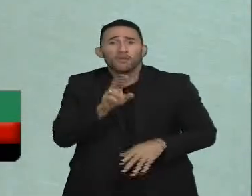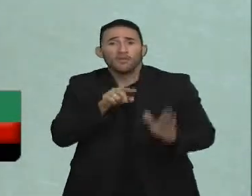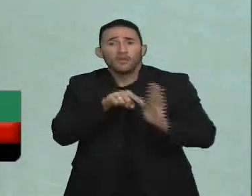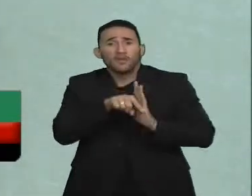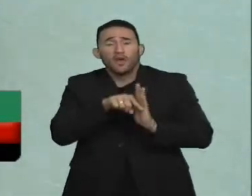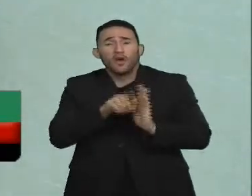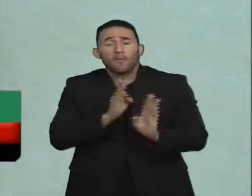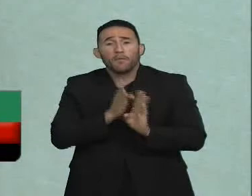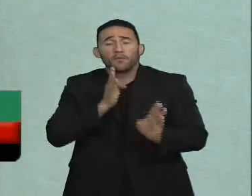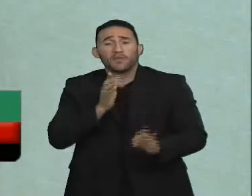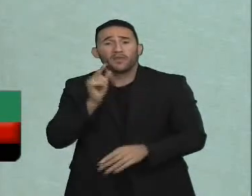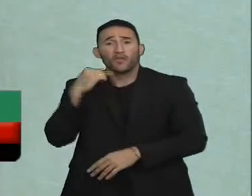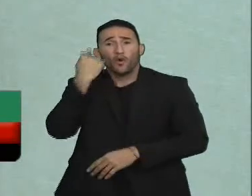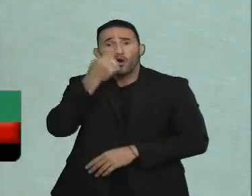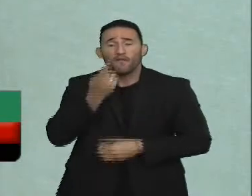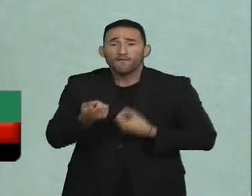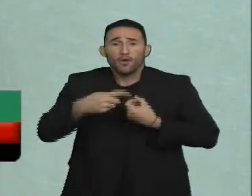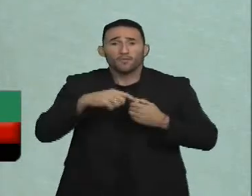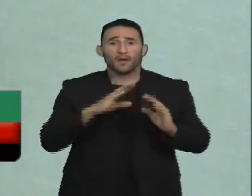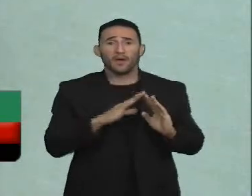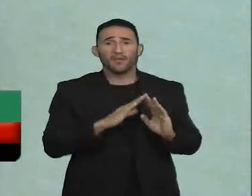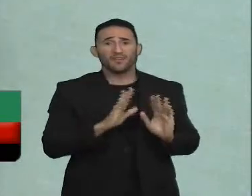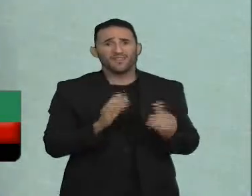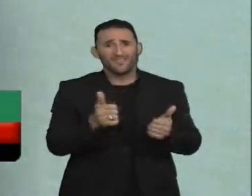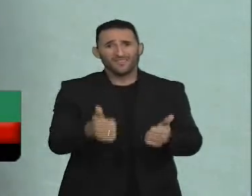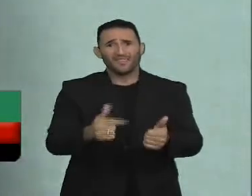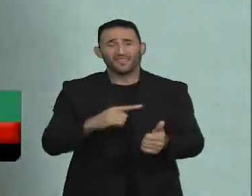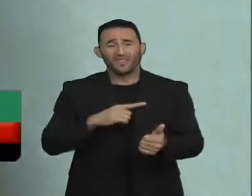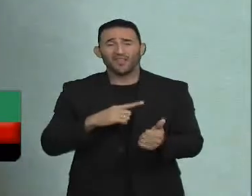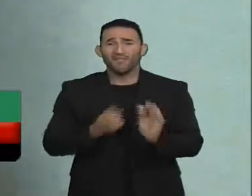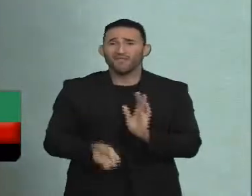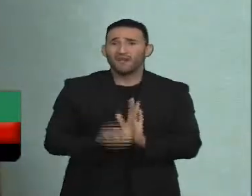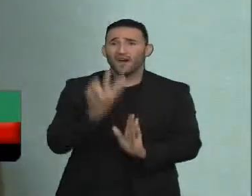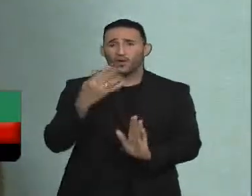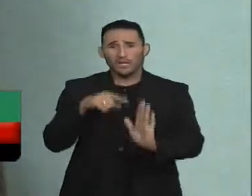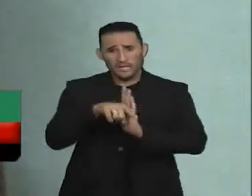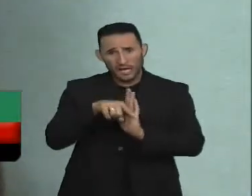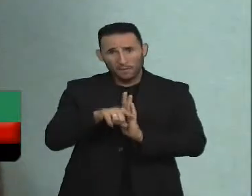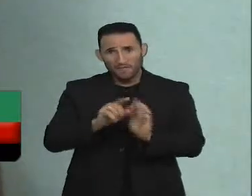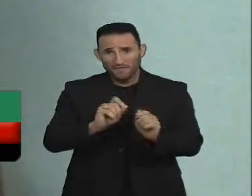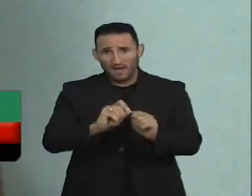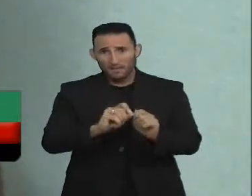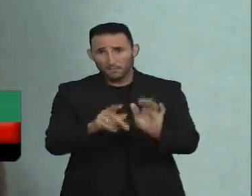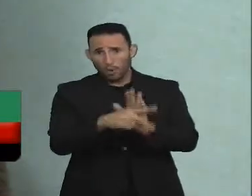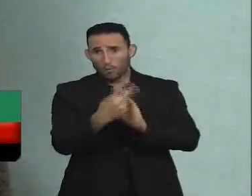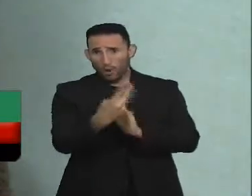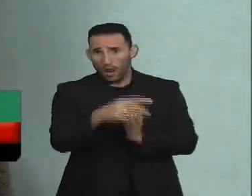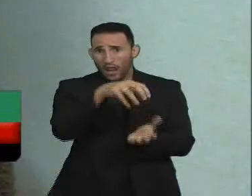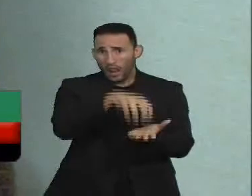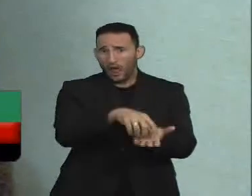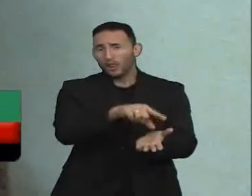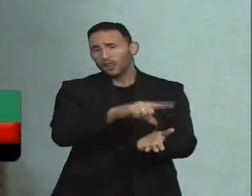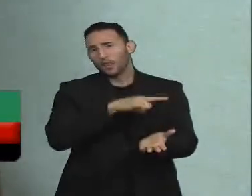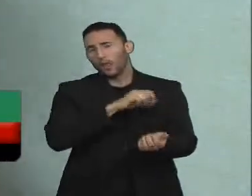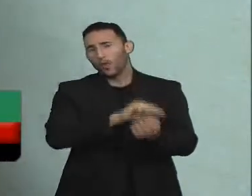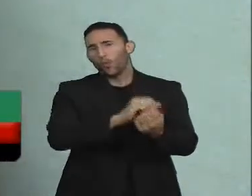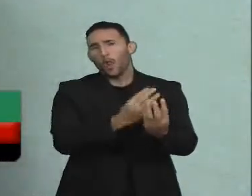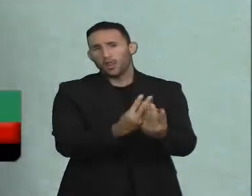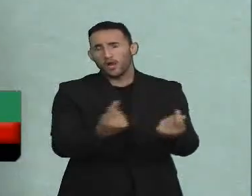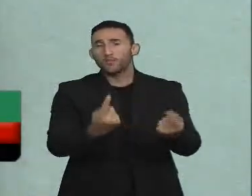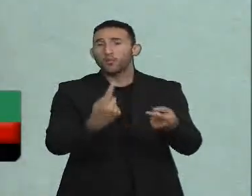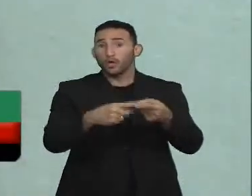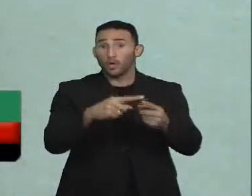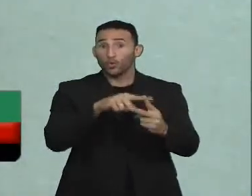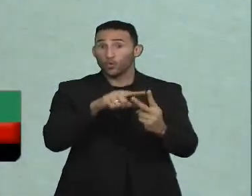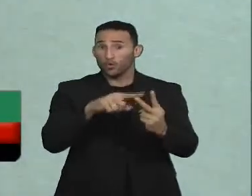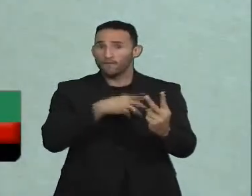elas voltaram para casa. Tem muito exame que é feito lá, e é feito lá, que é de qualidade, inclusive, porque eu tive as minhas